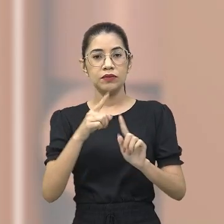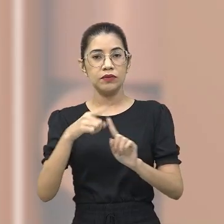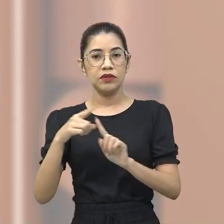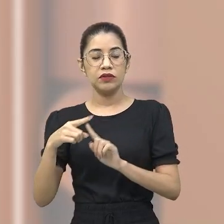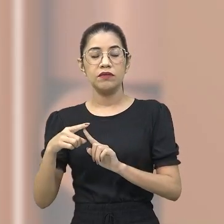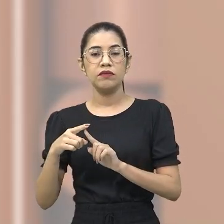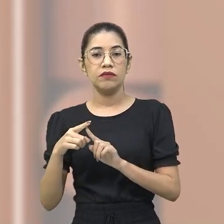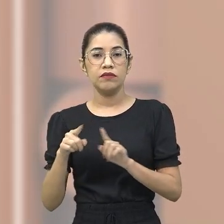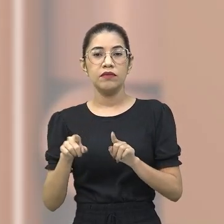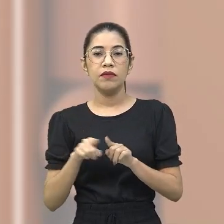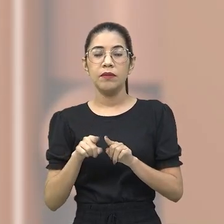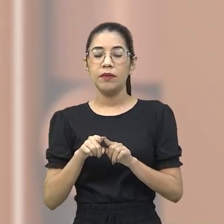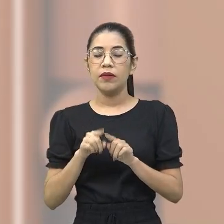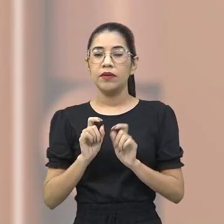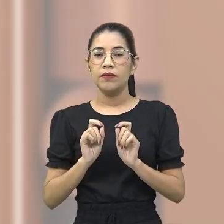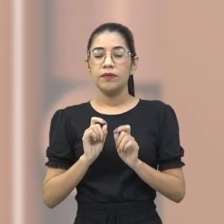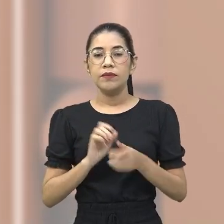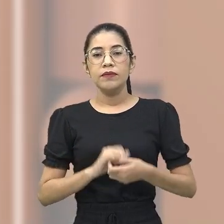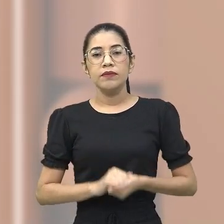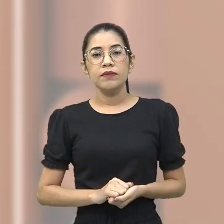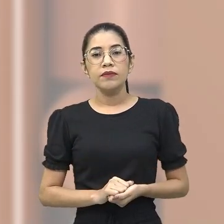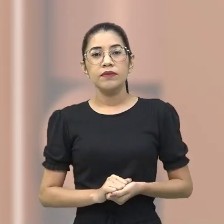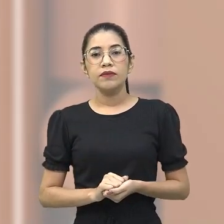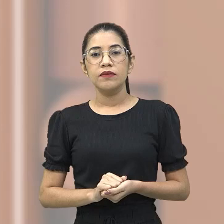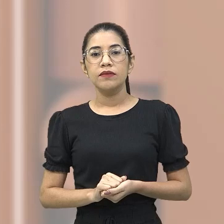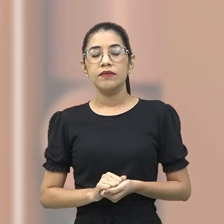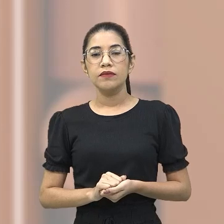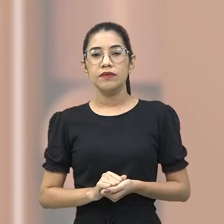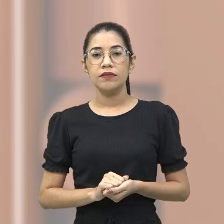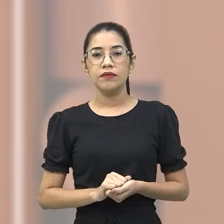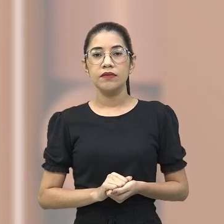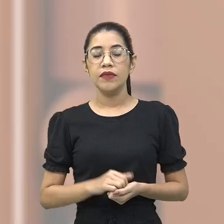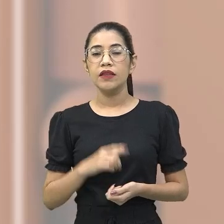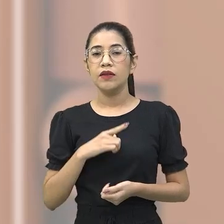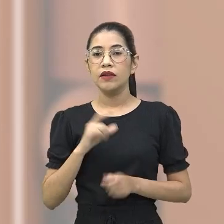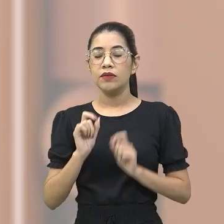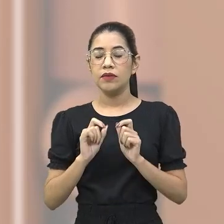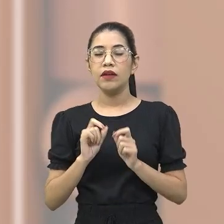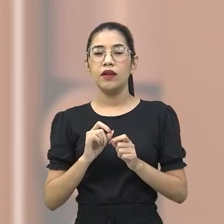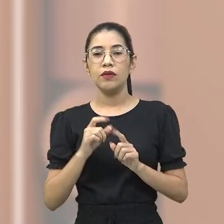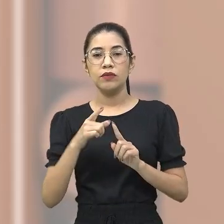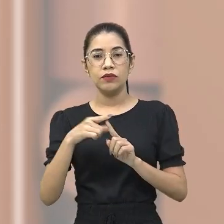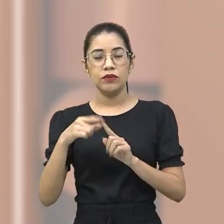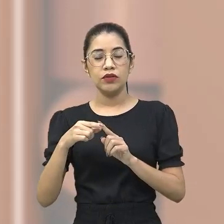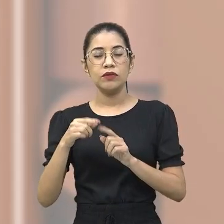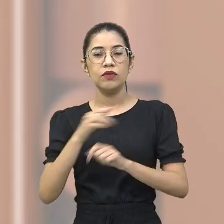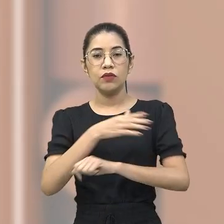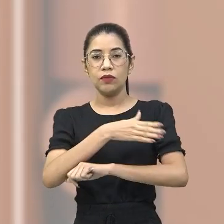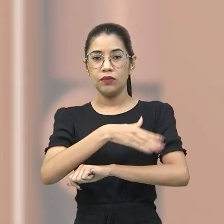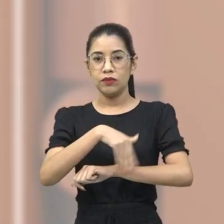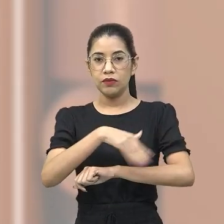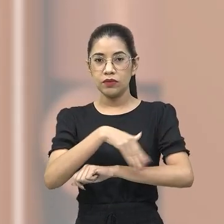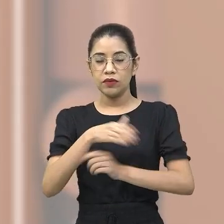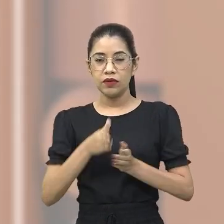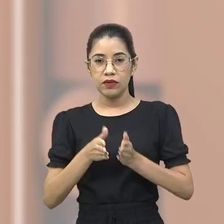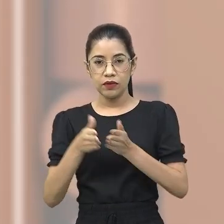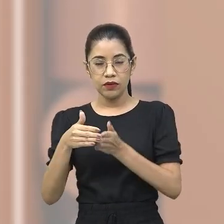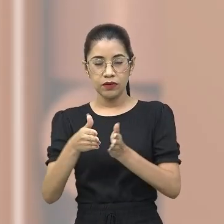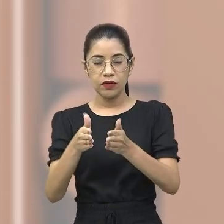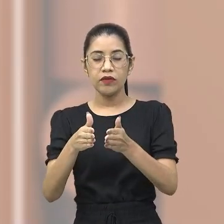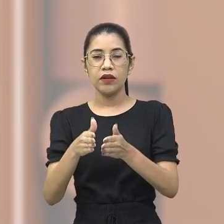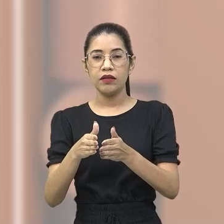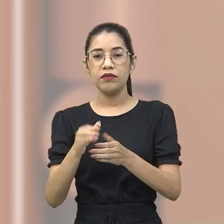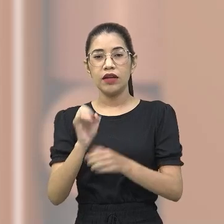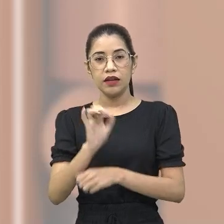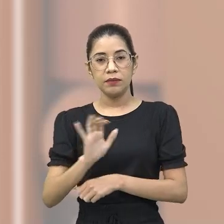transporte eh e aí nós temos inicial ente ao transporte rodoviário que foi o que a gente verificou no nosso gráfico né o